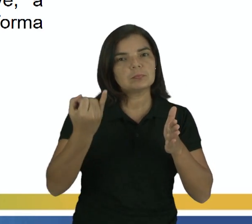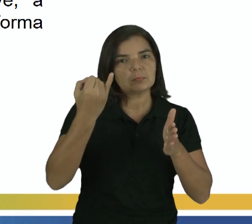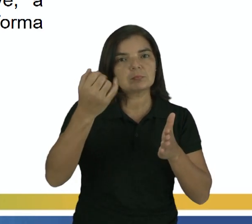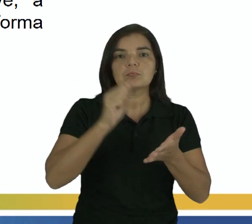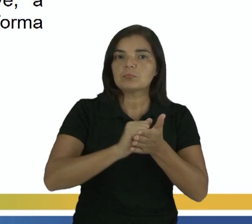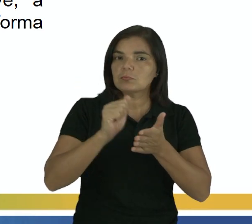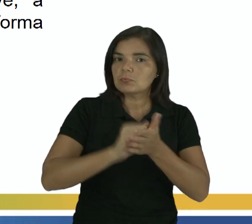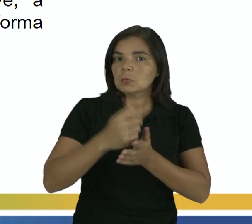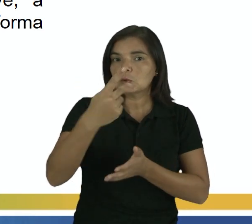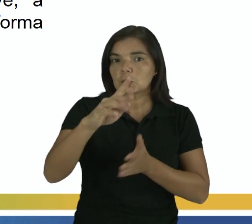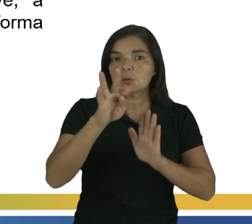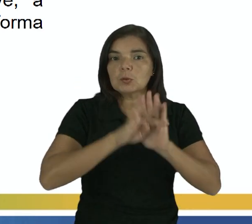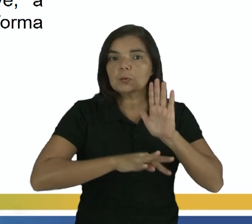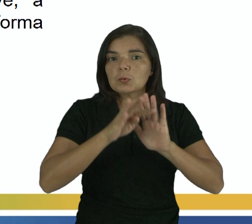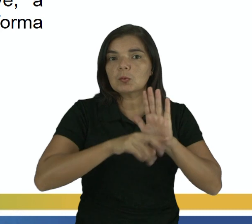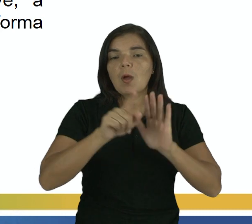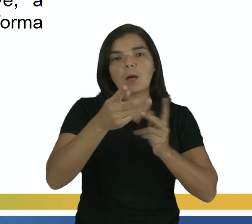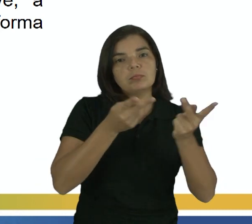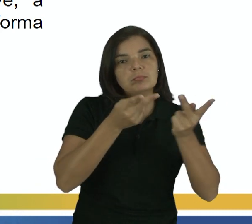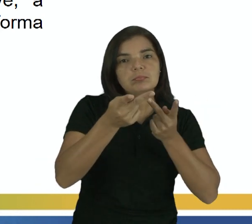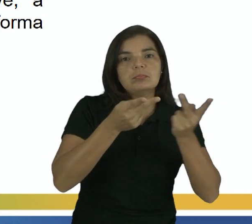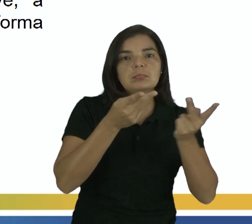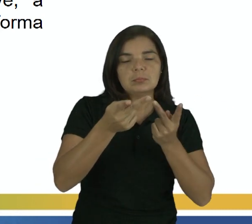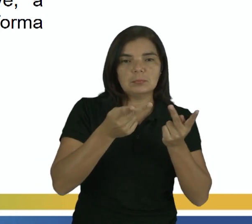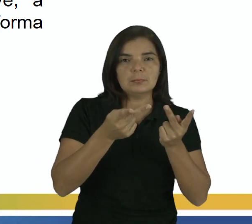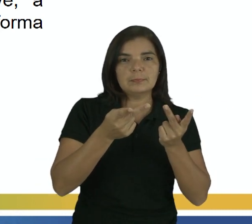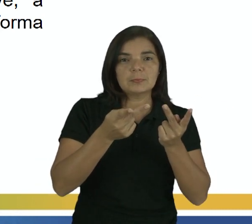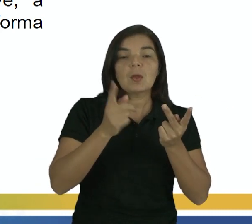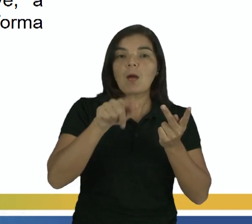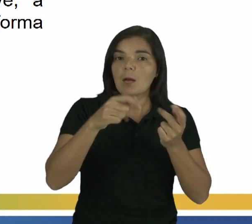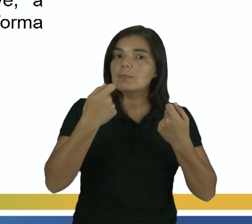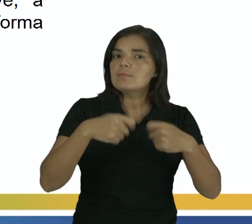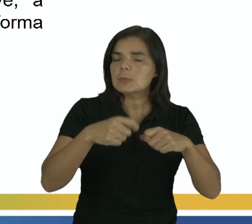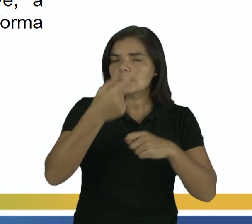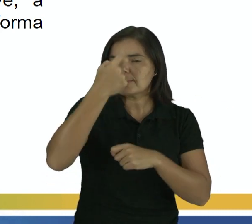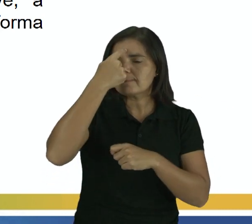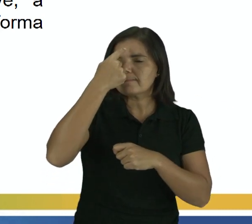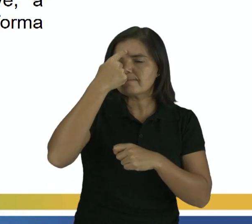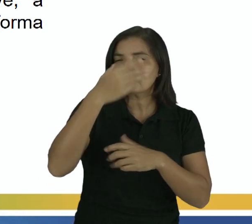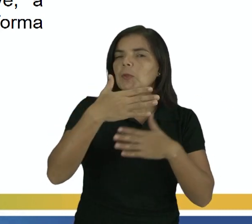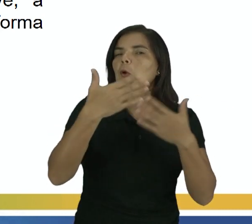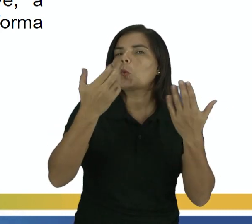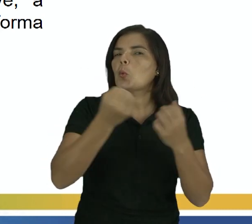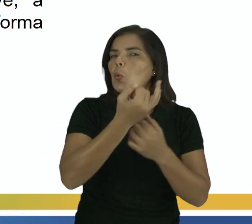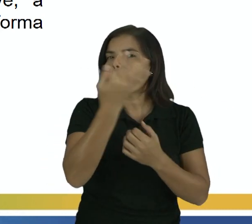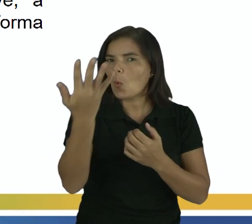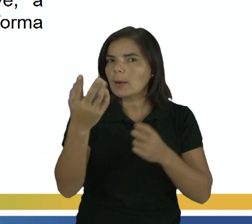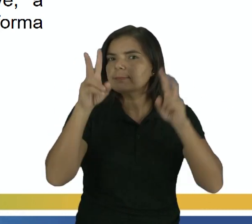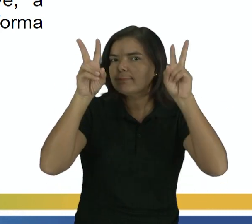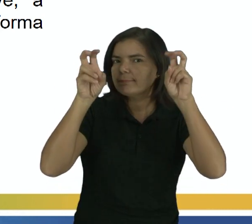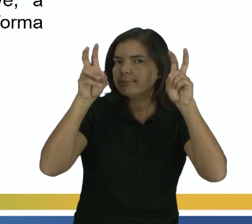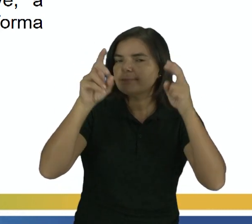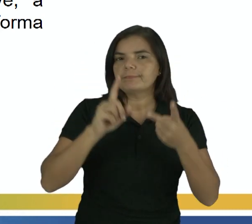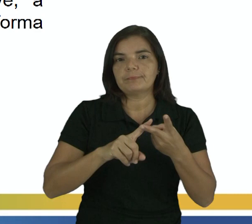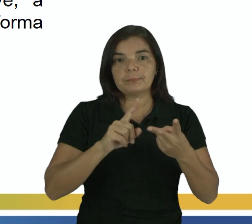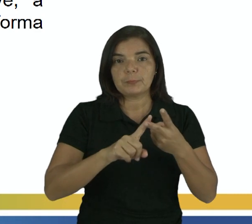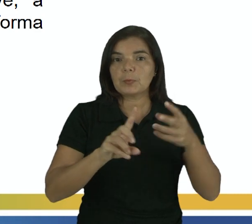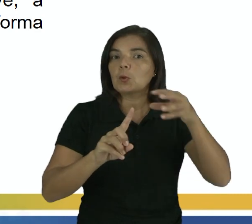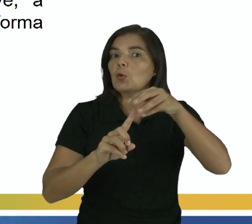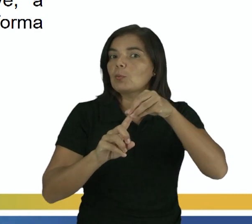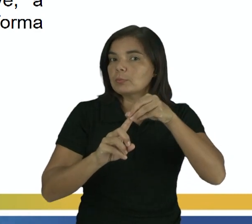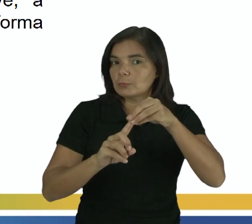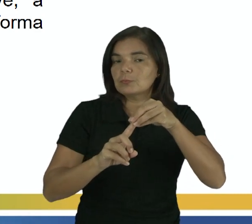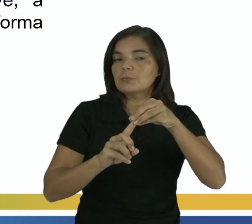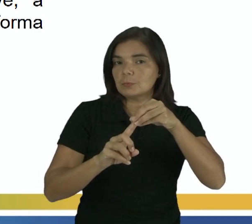na produção do seu texto é o planejamento. É preciso ter em mente quais serão os pontos abordados, a finalidade